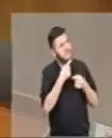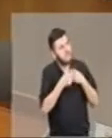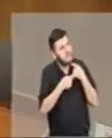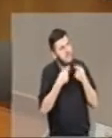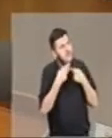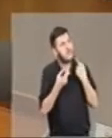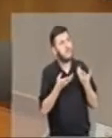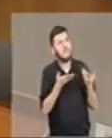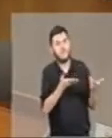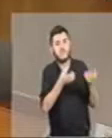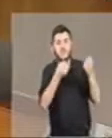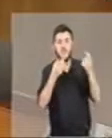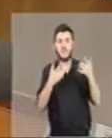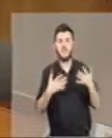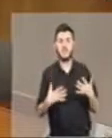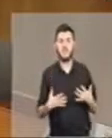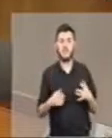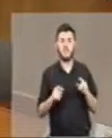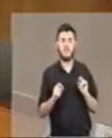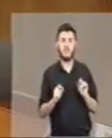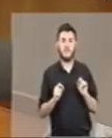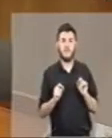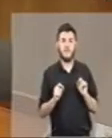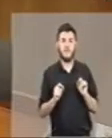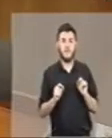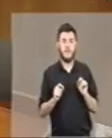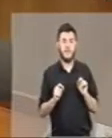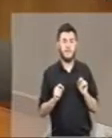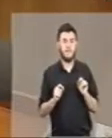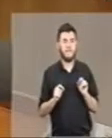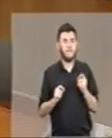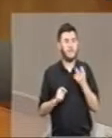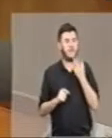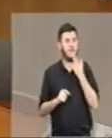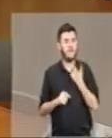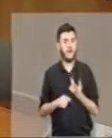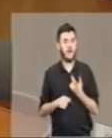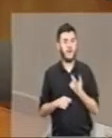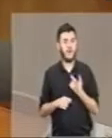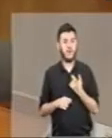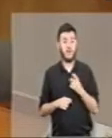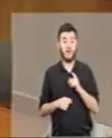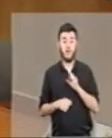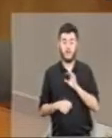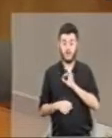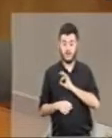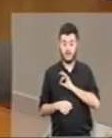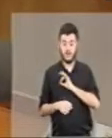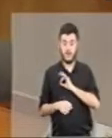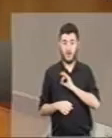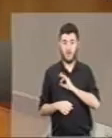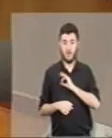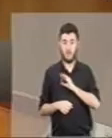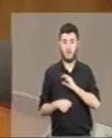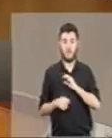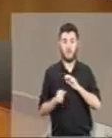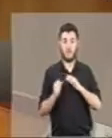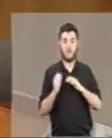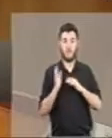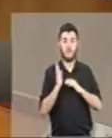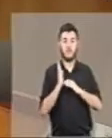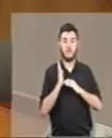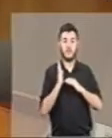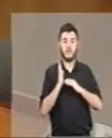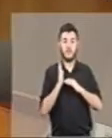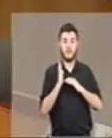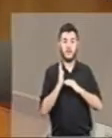que... E consta que um deles, um dos policiais do Senado, tenha dito que... por ordem superior, fazer